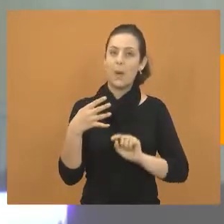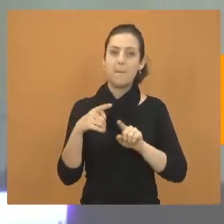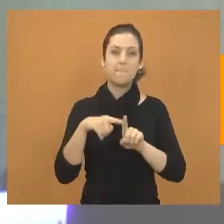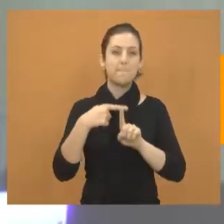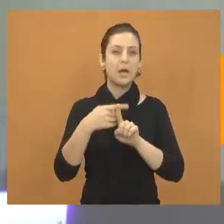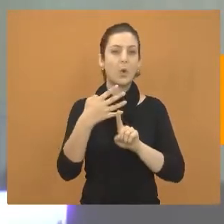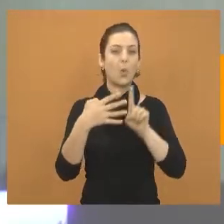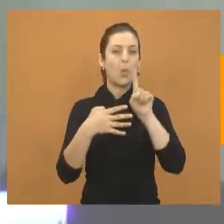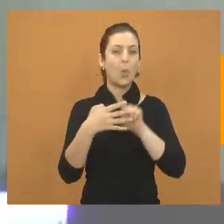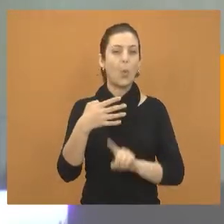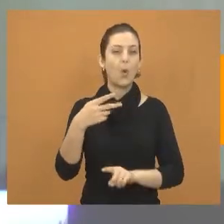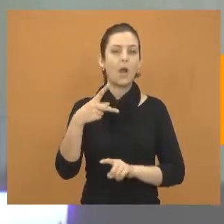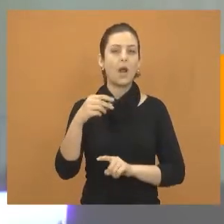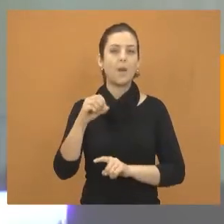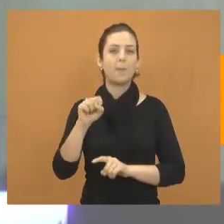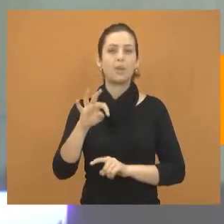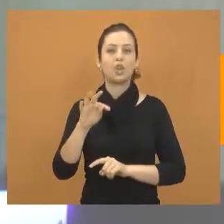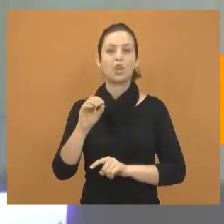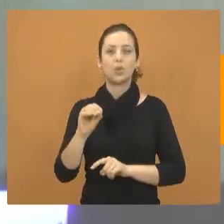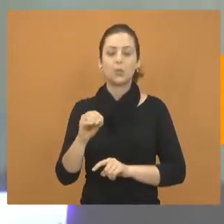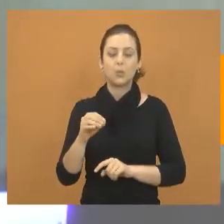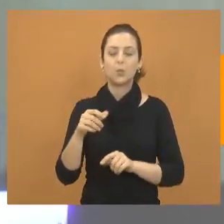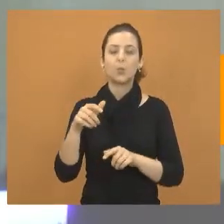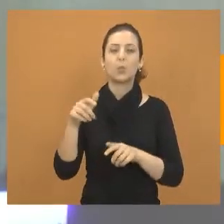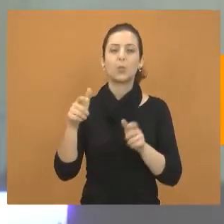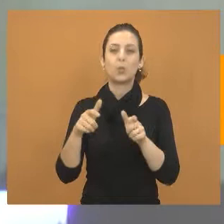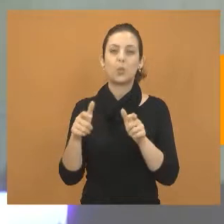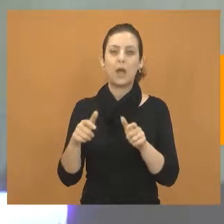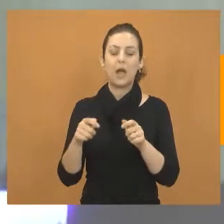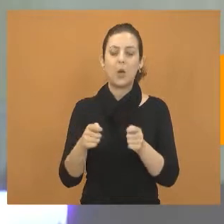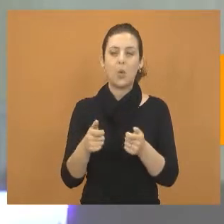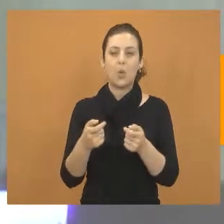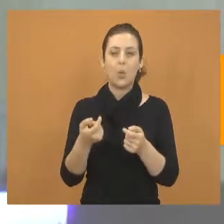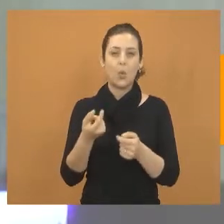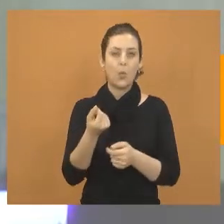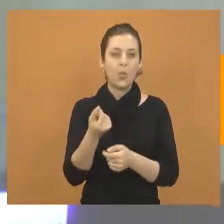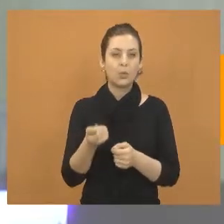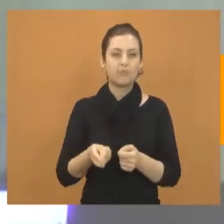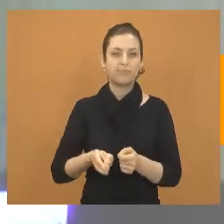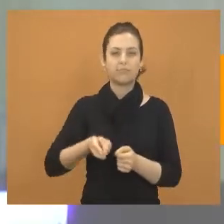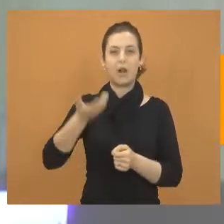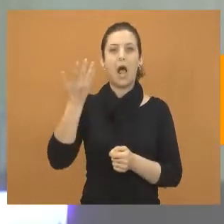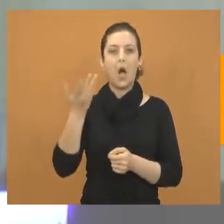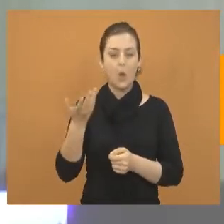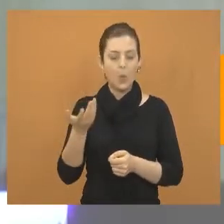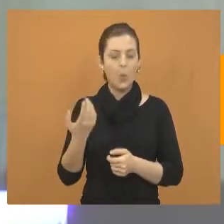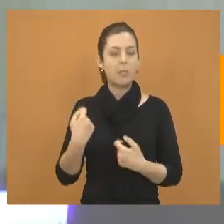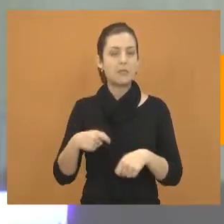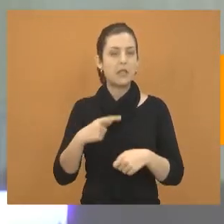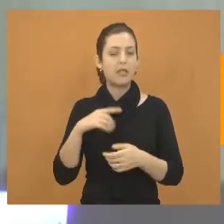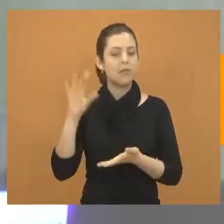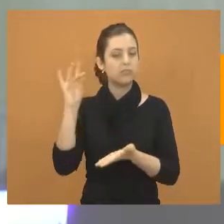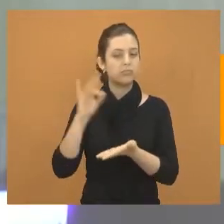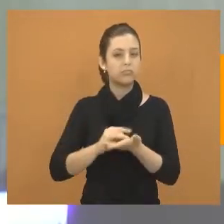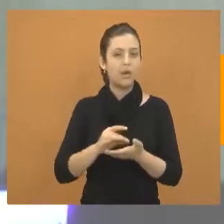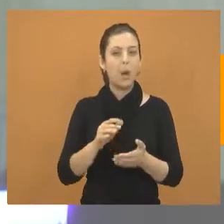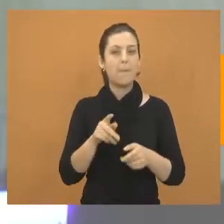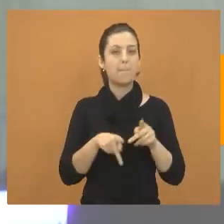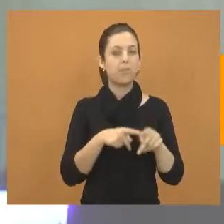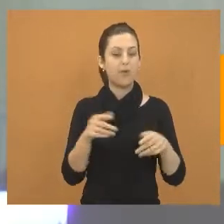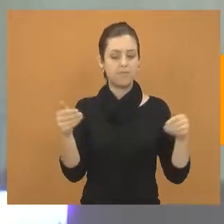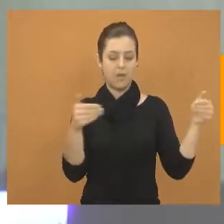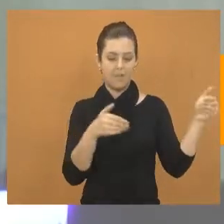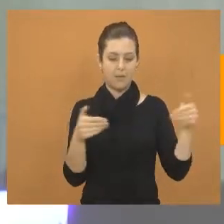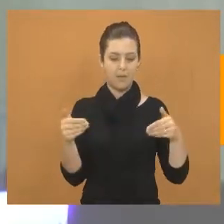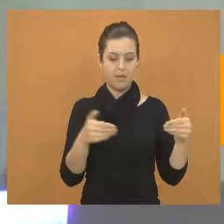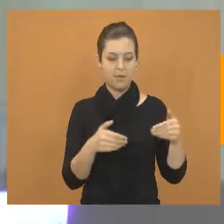mais de quatro postos, né, UBS 24 horas, mas o custo é alto e, para a implantação, a gente tem que ver a efetividade, população